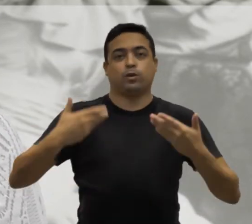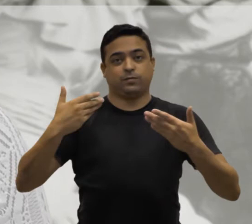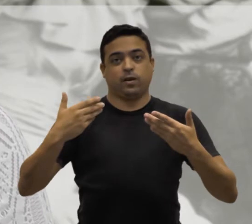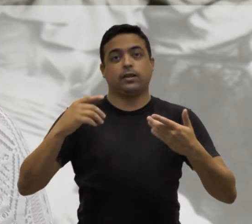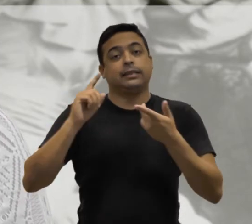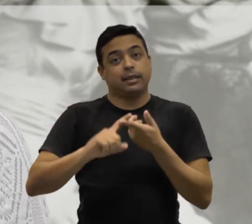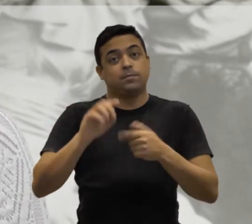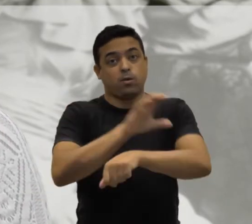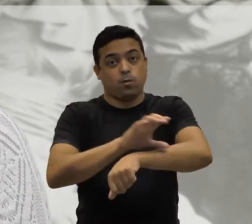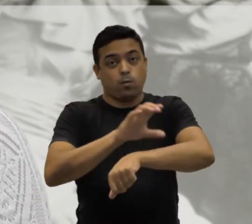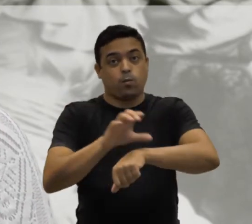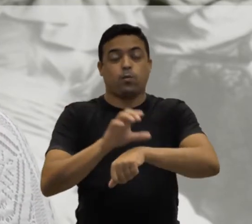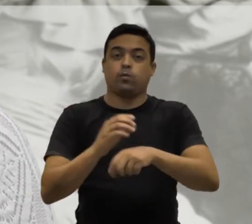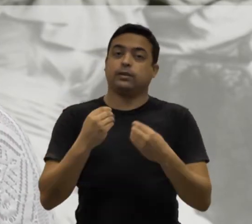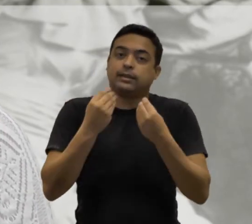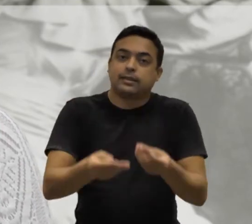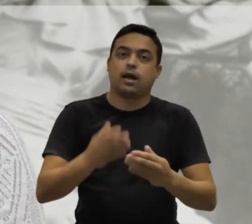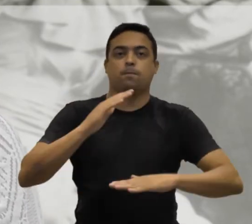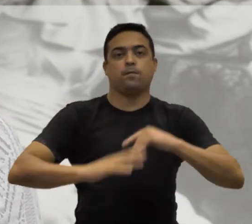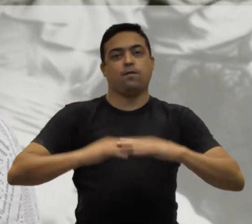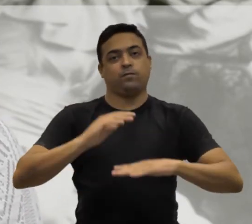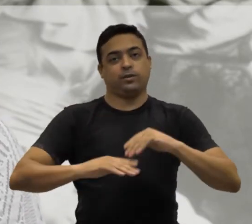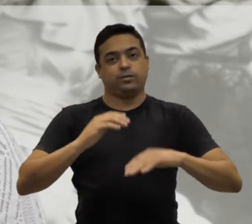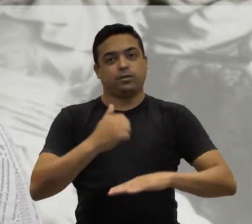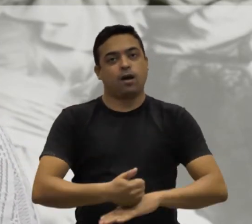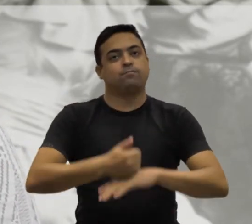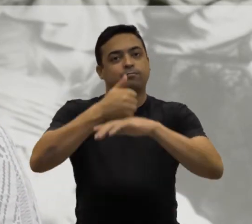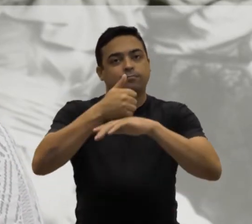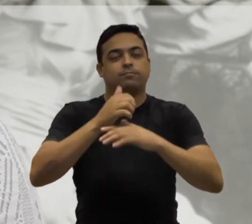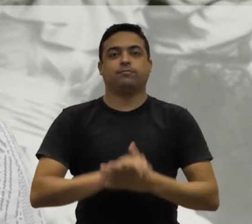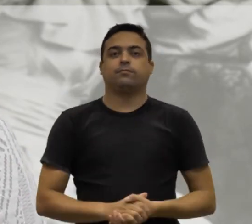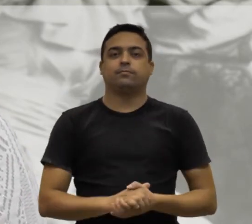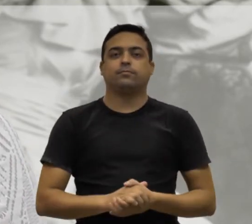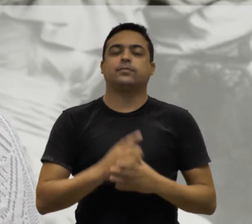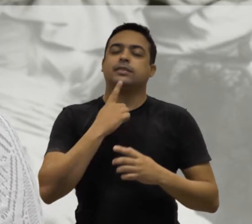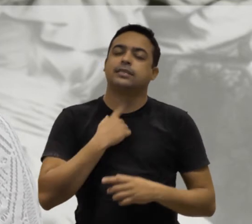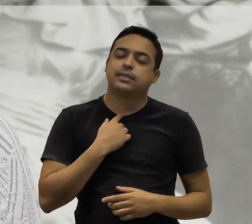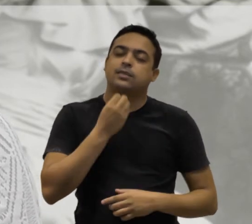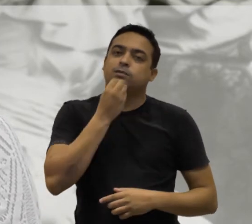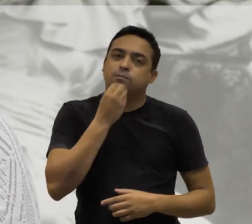motivada e assim este curso venha contribuir com sua formação profissional.